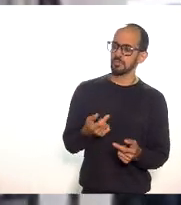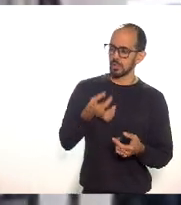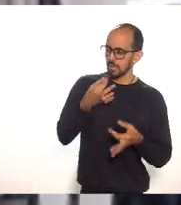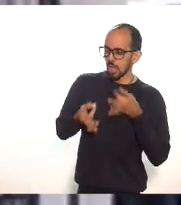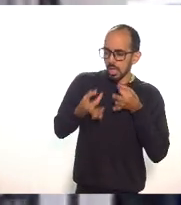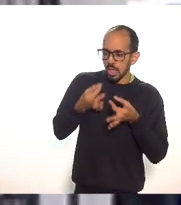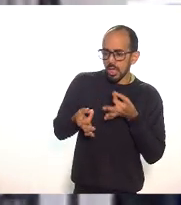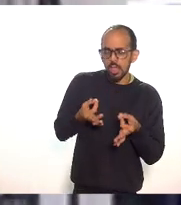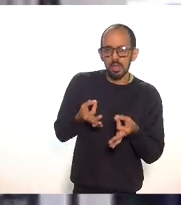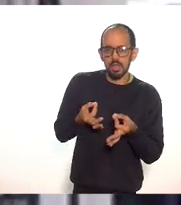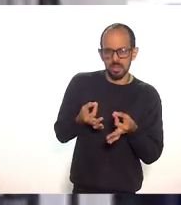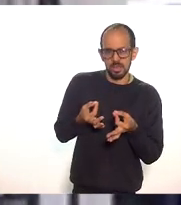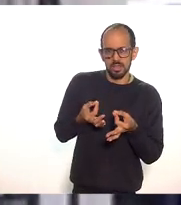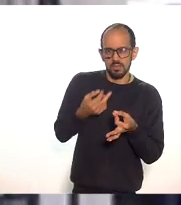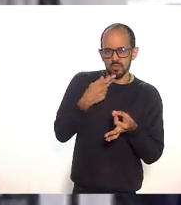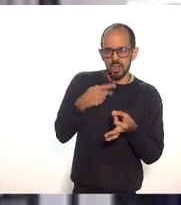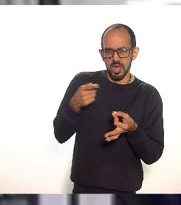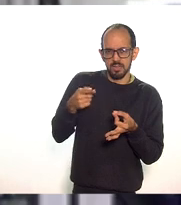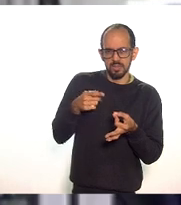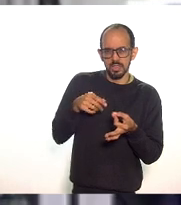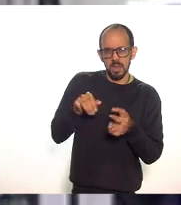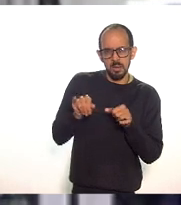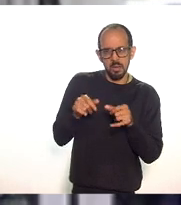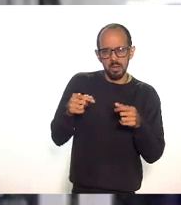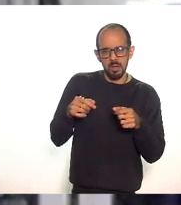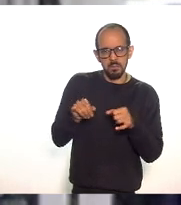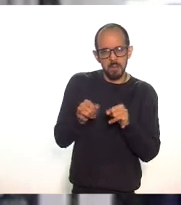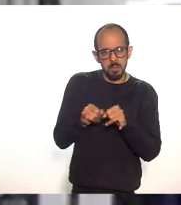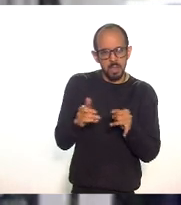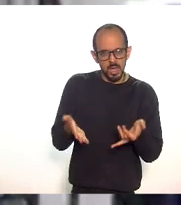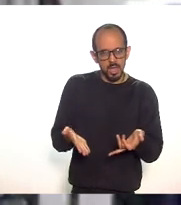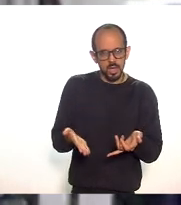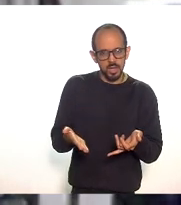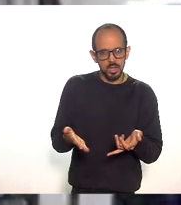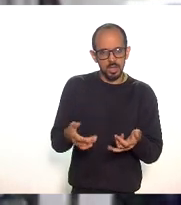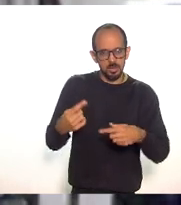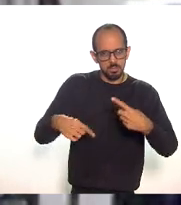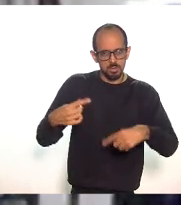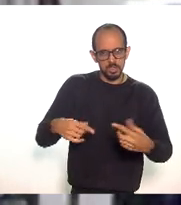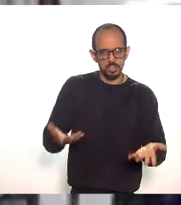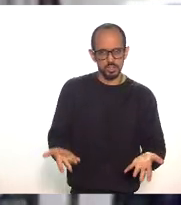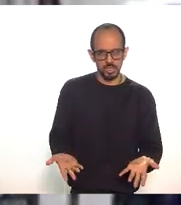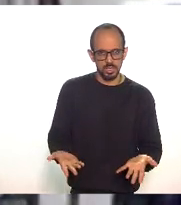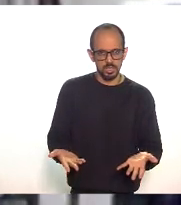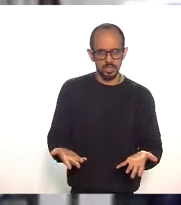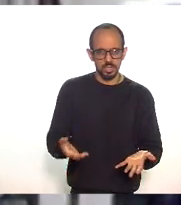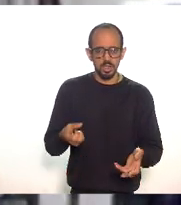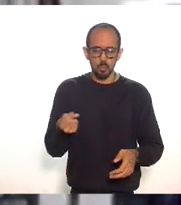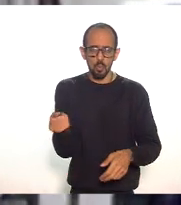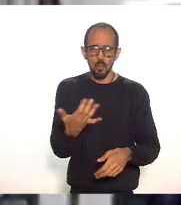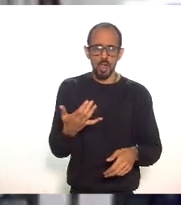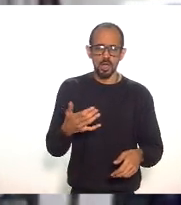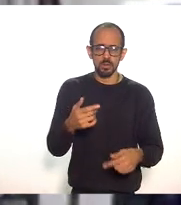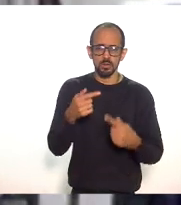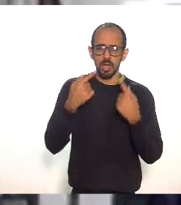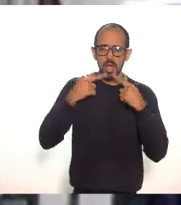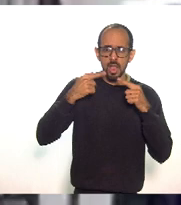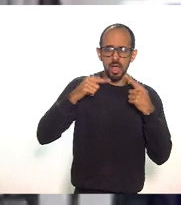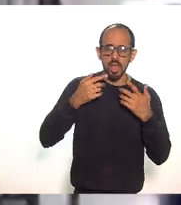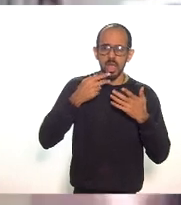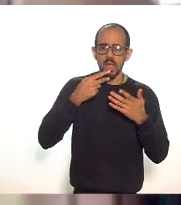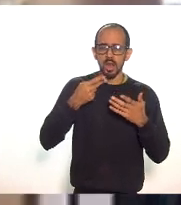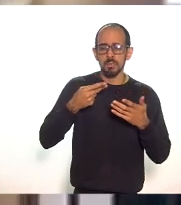se politizando, se fala que não é verdade, quando a crítica vem dizendo que está